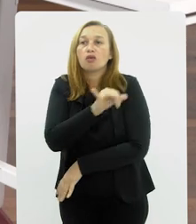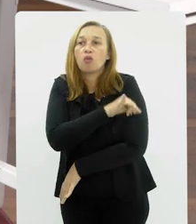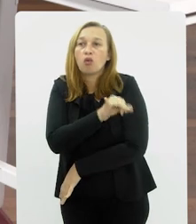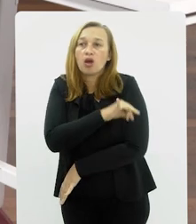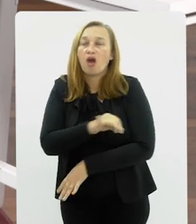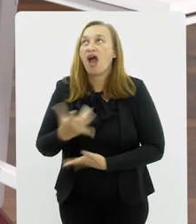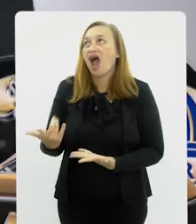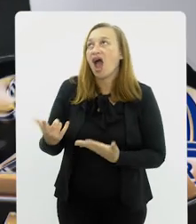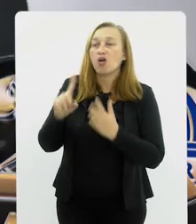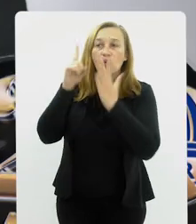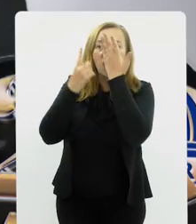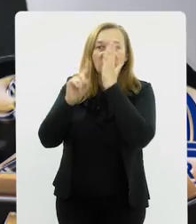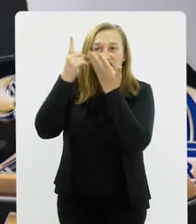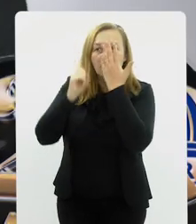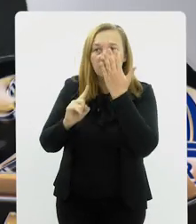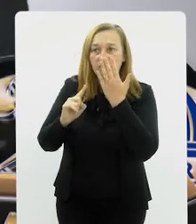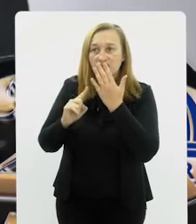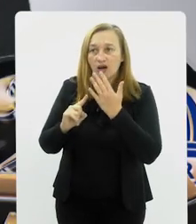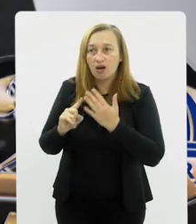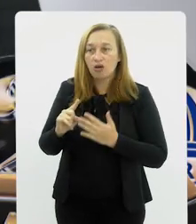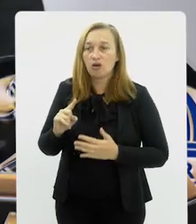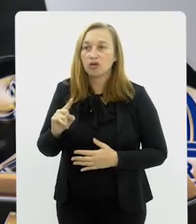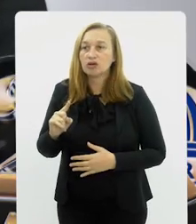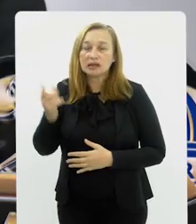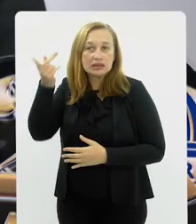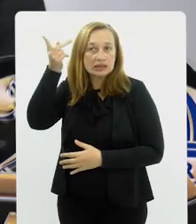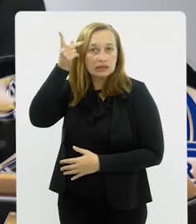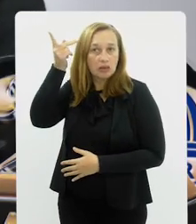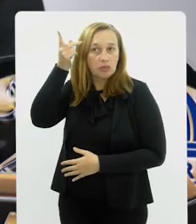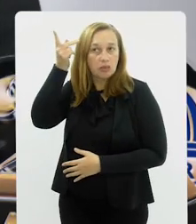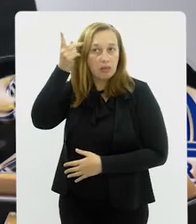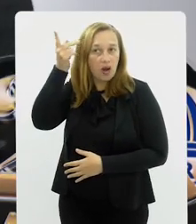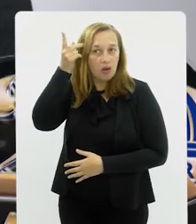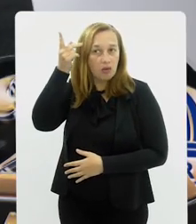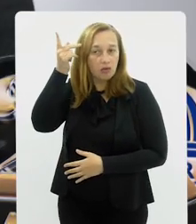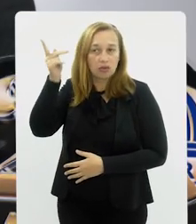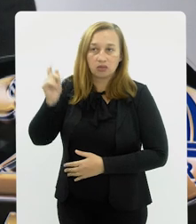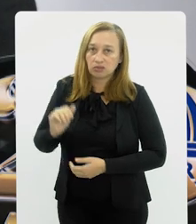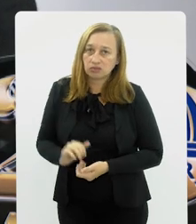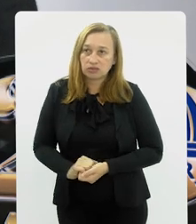aqui no Rio. Ah, o carnaval do fulano está virando carnaval de São Paulo.